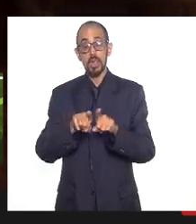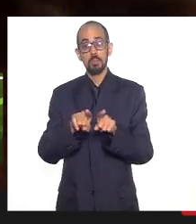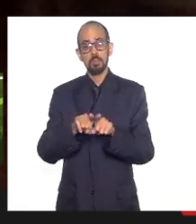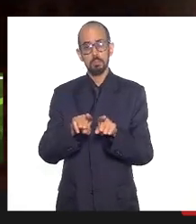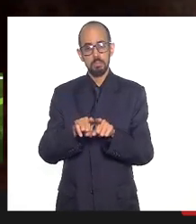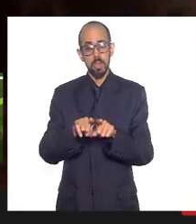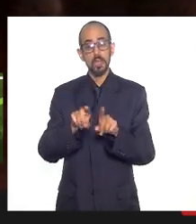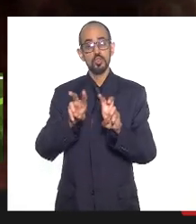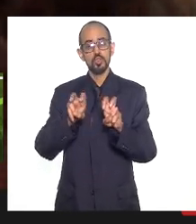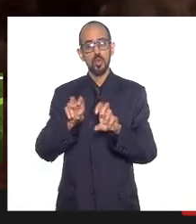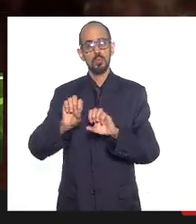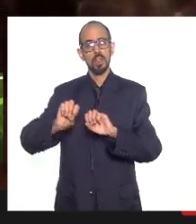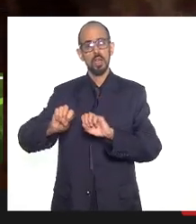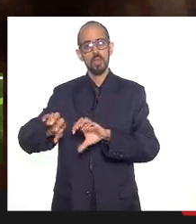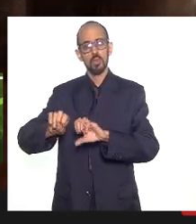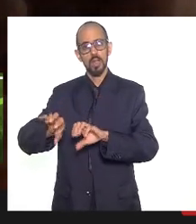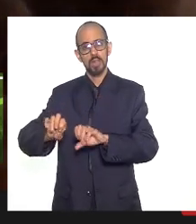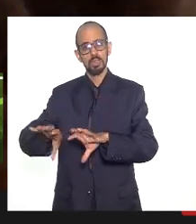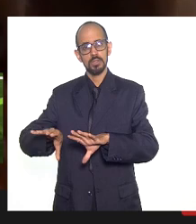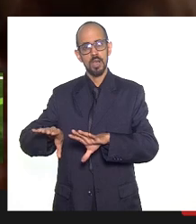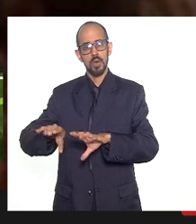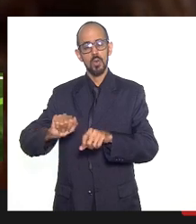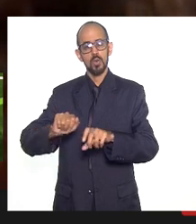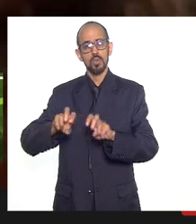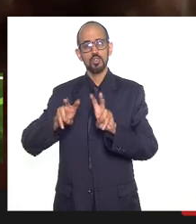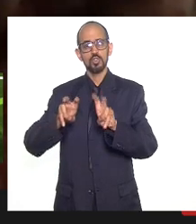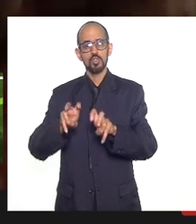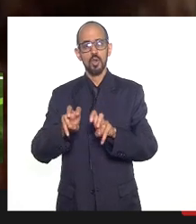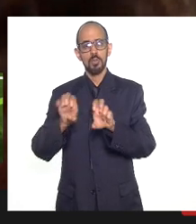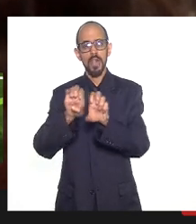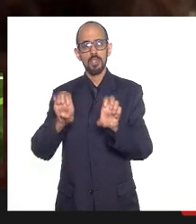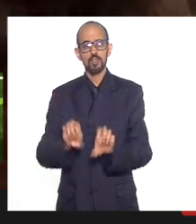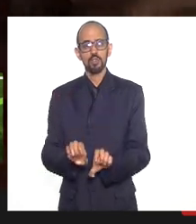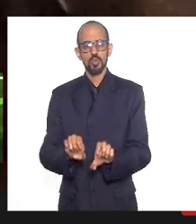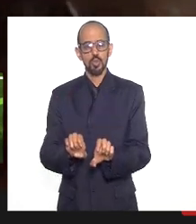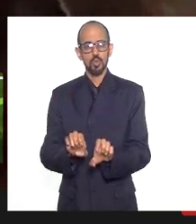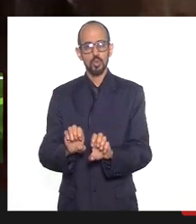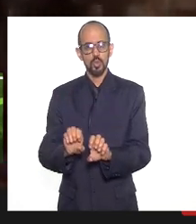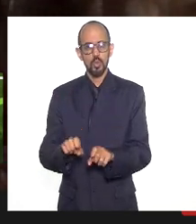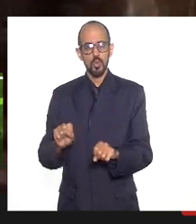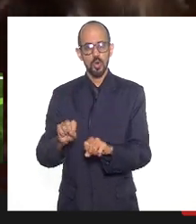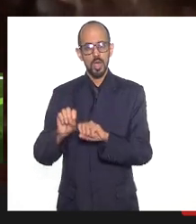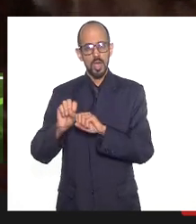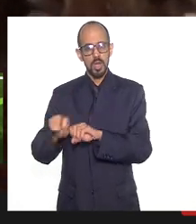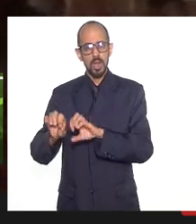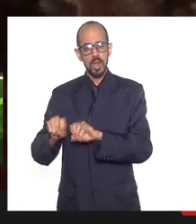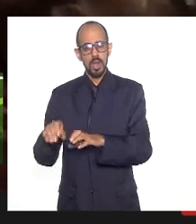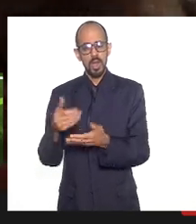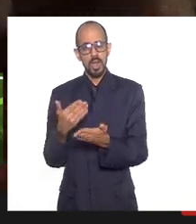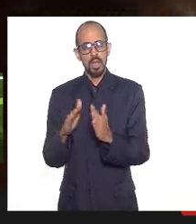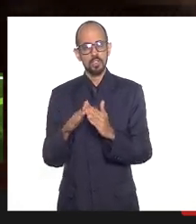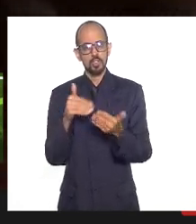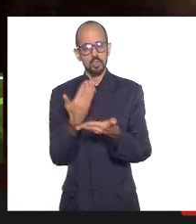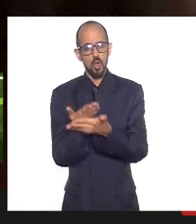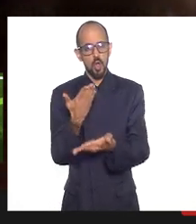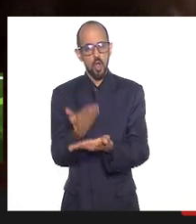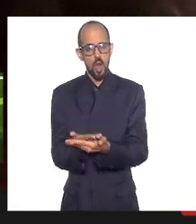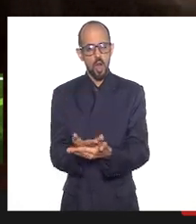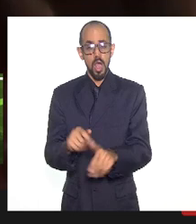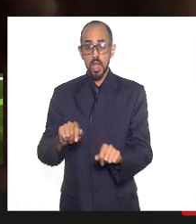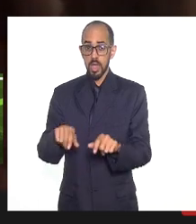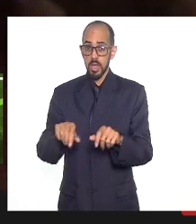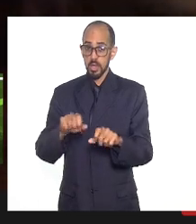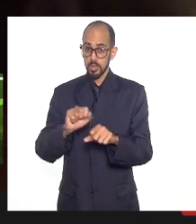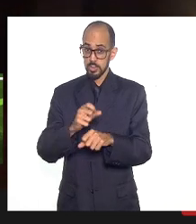da educação, das diretrizes curriculares nacionais para a educação escolar quilombola. E, mais uma